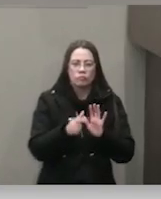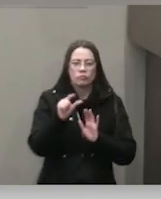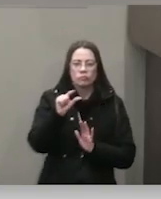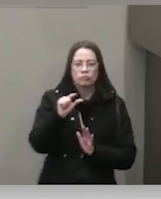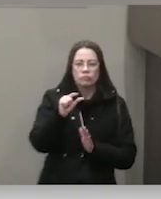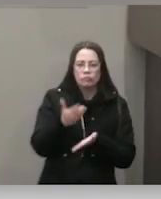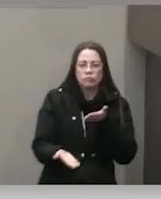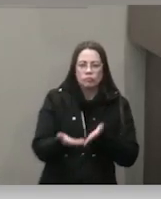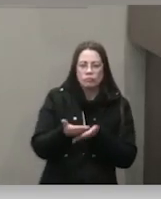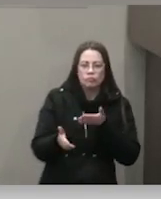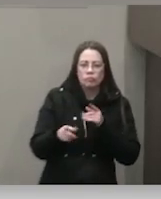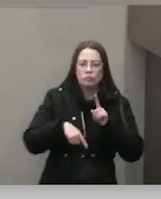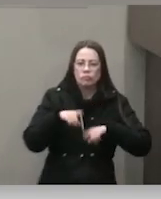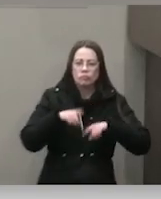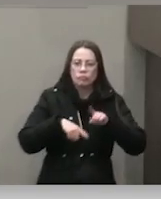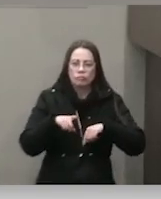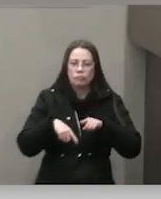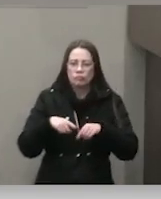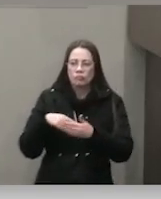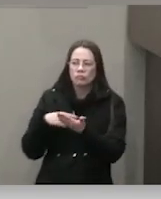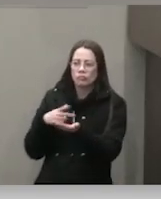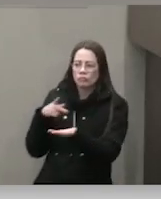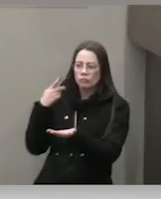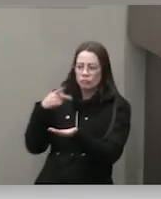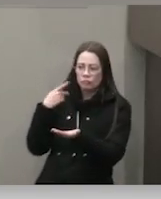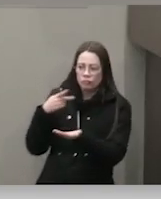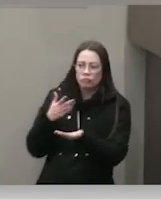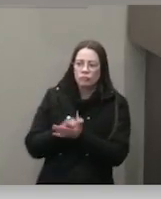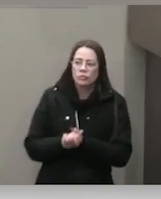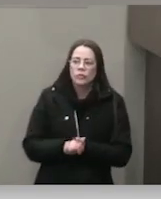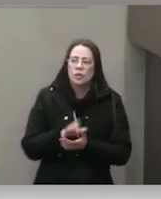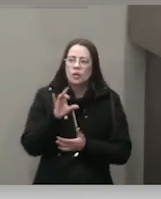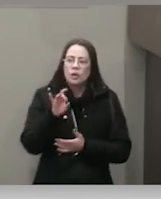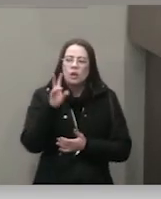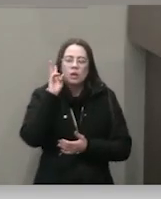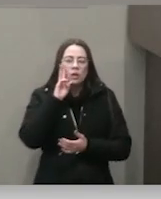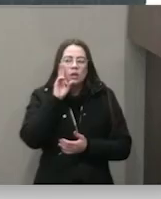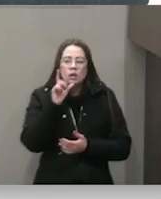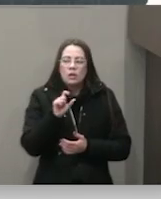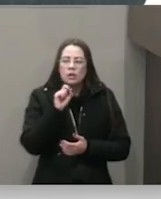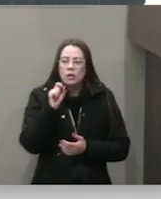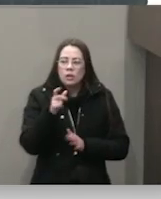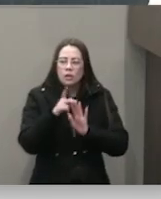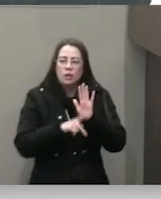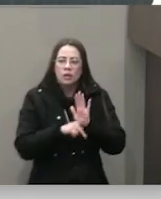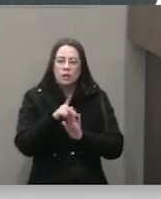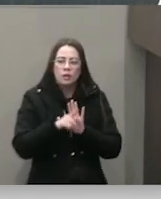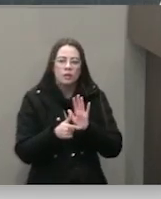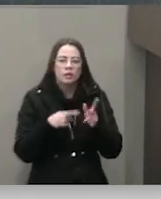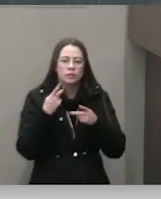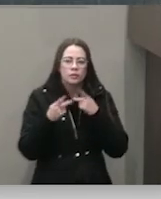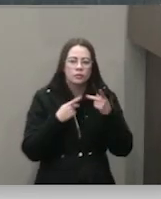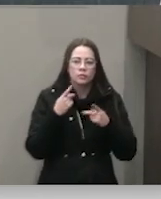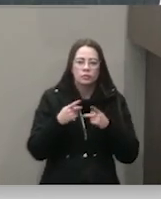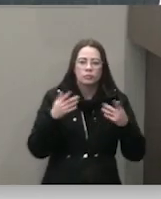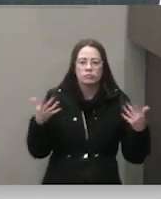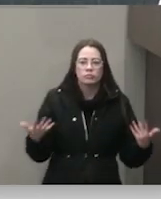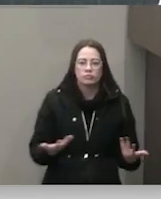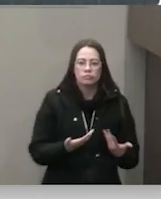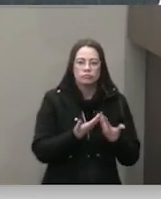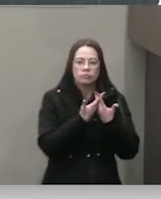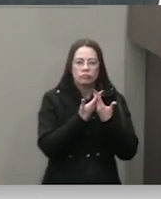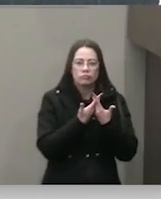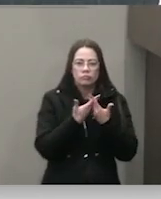perda dos seus produtos. Vereadora Eva. Obrigada pela parte, vereador. Só lembrando, né, que esse projeto trata integralmente